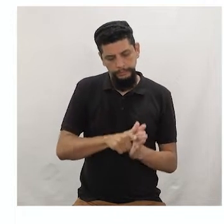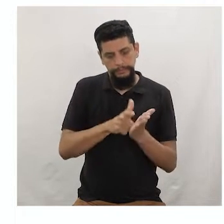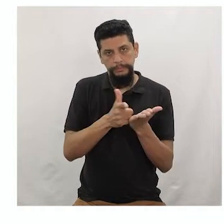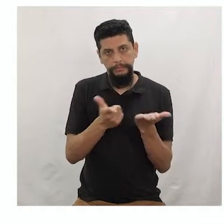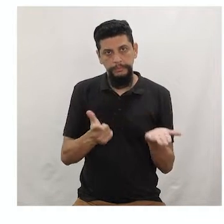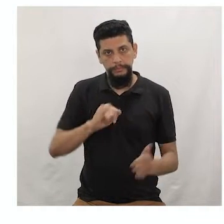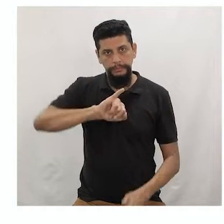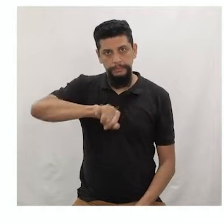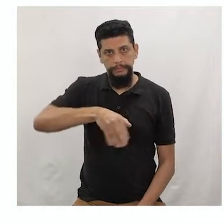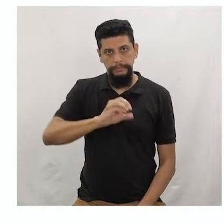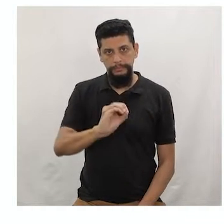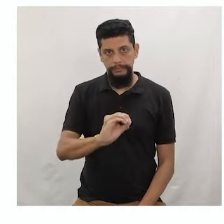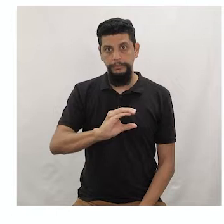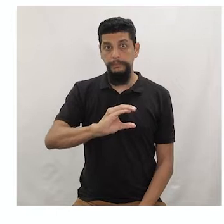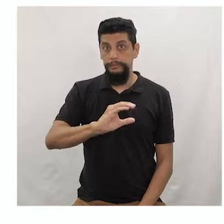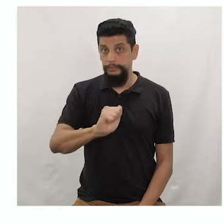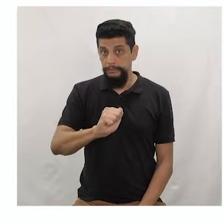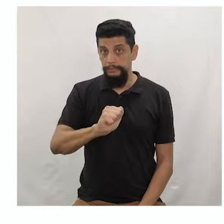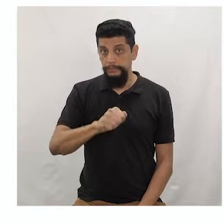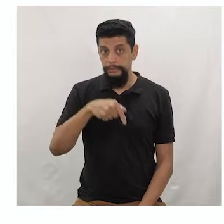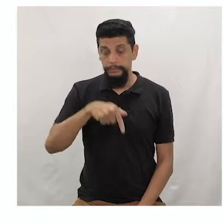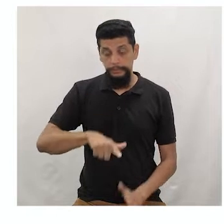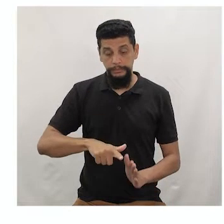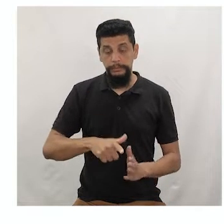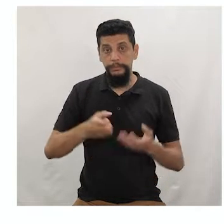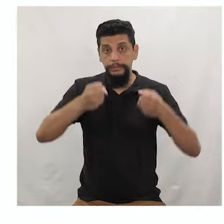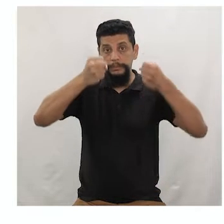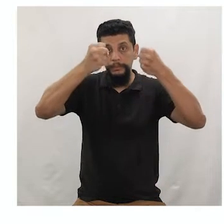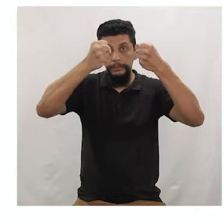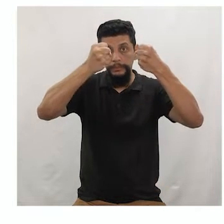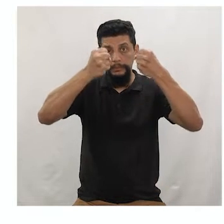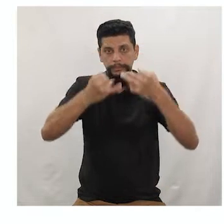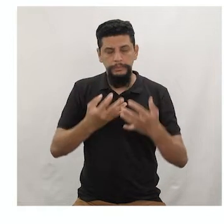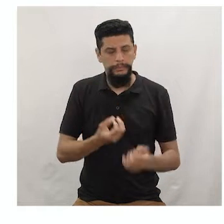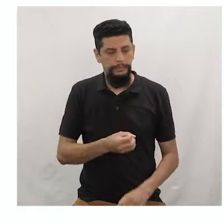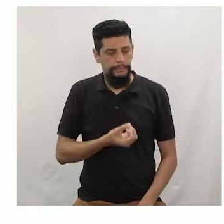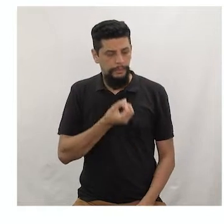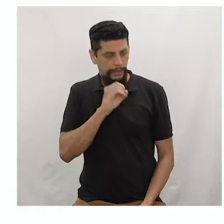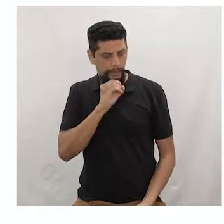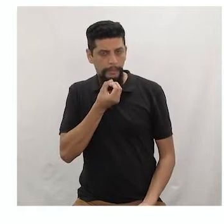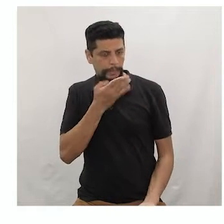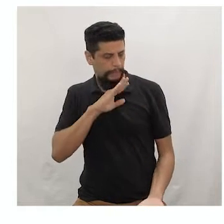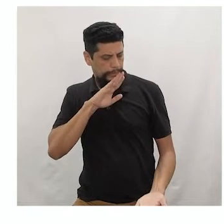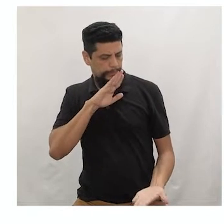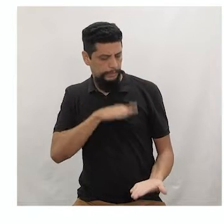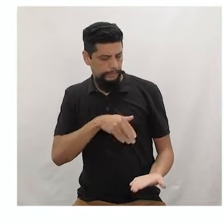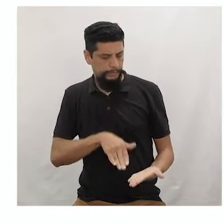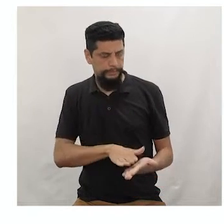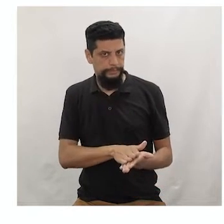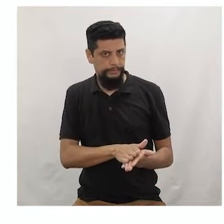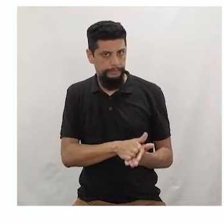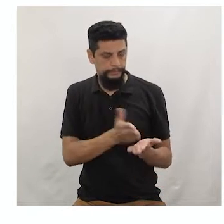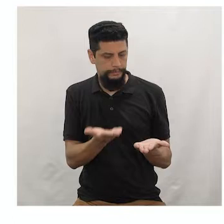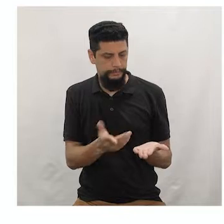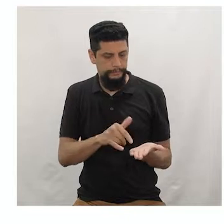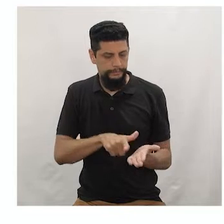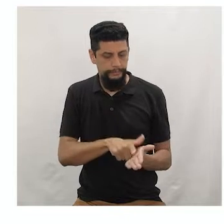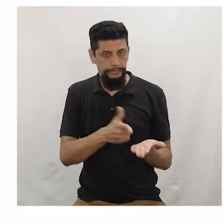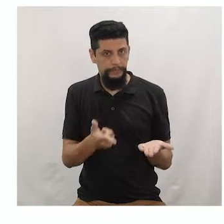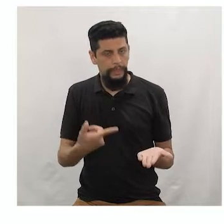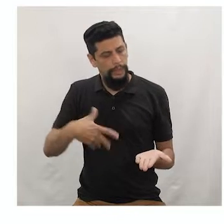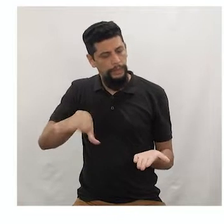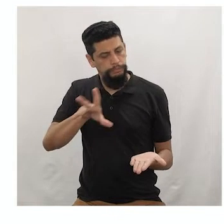no jornal Joca. E aqui diz o seguinte: boa tarde, pessoal do jornal